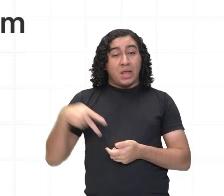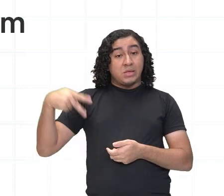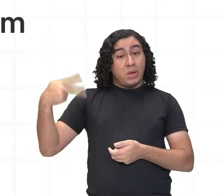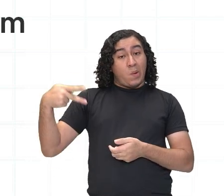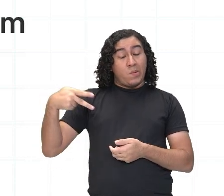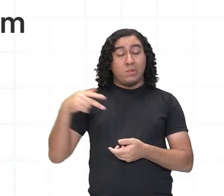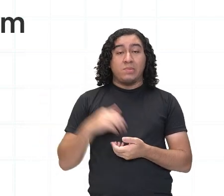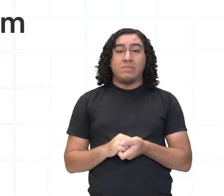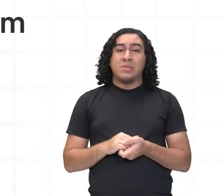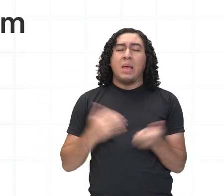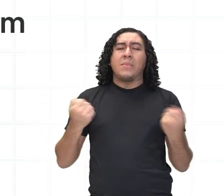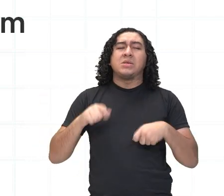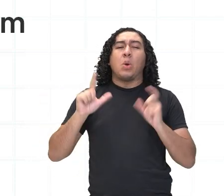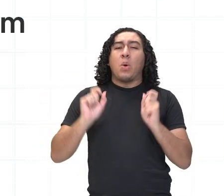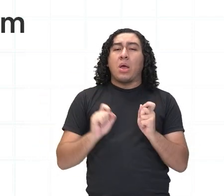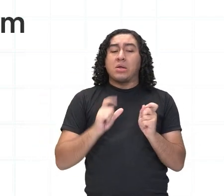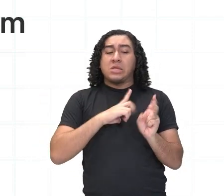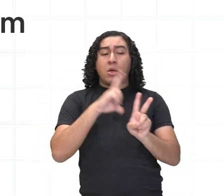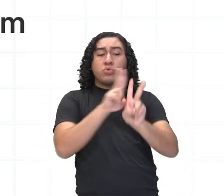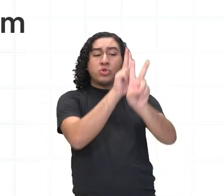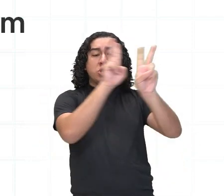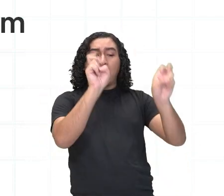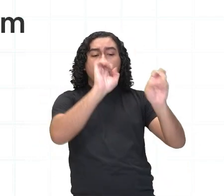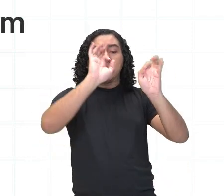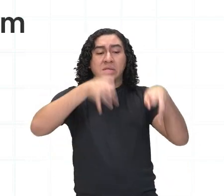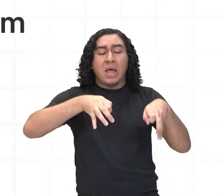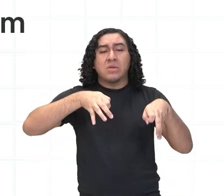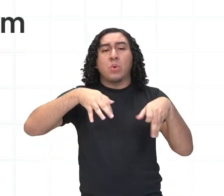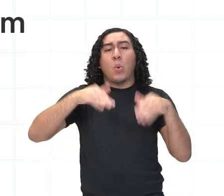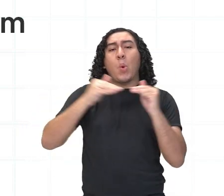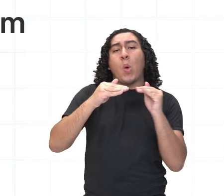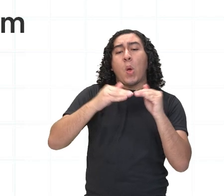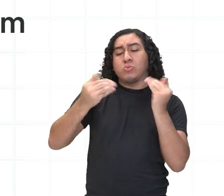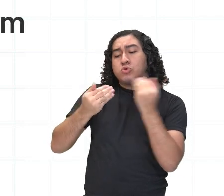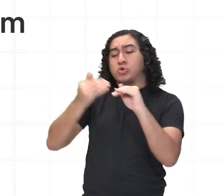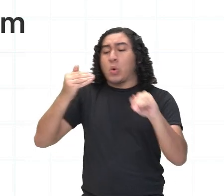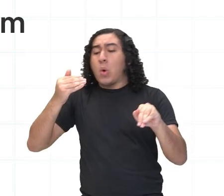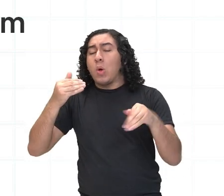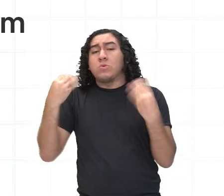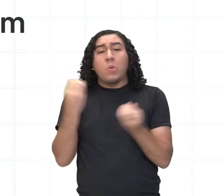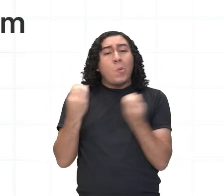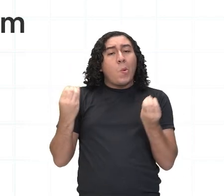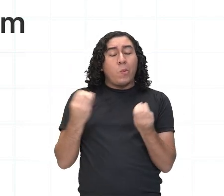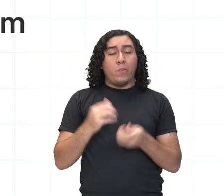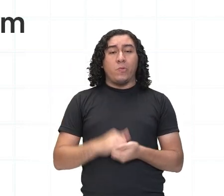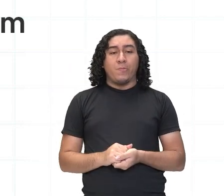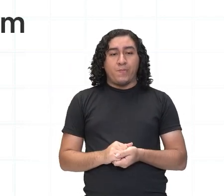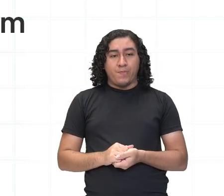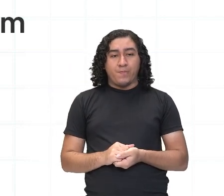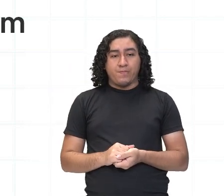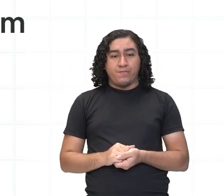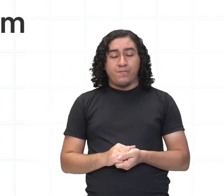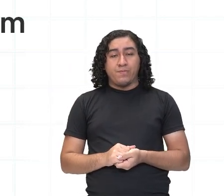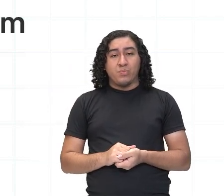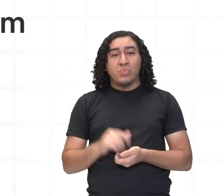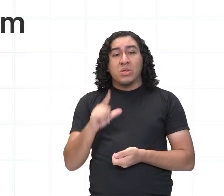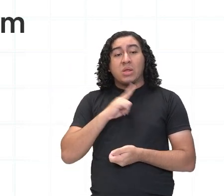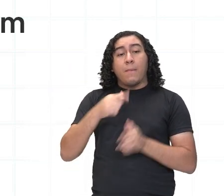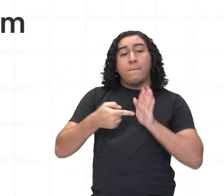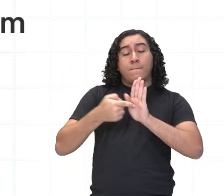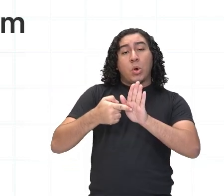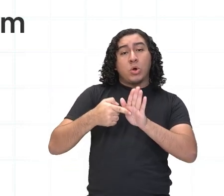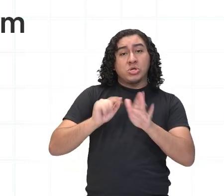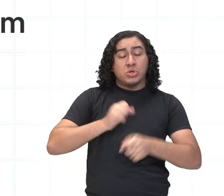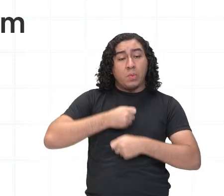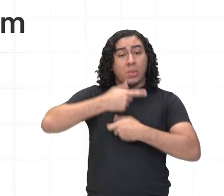eu preciso, então, definir qual é o meu ponto de vista. Como irei apresentar o texto? A partir de um evento motivador ou